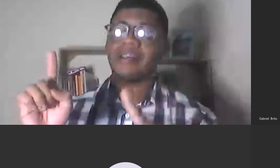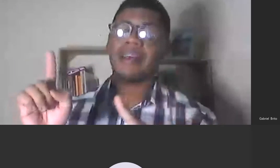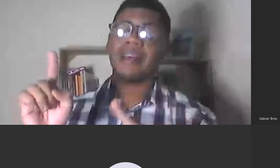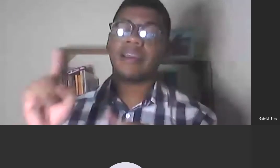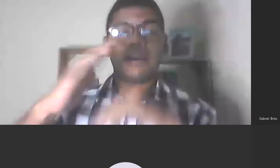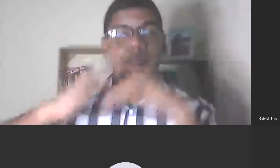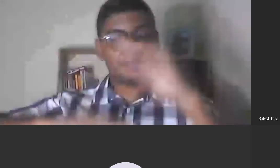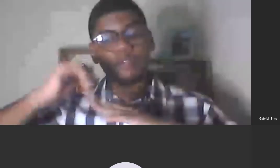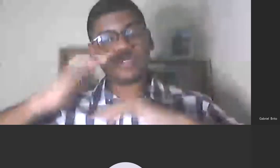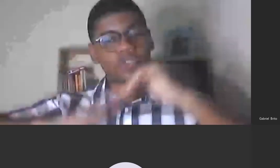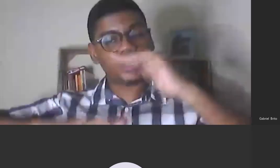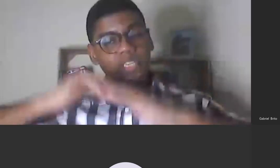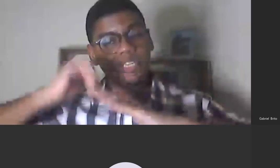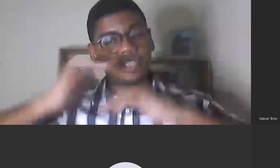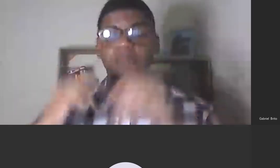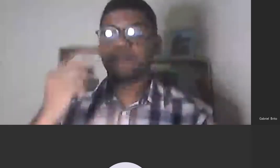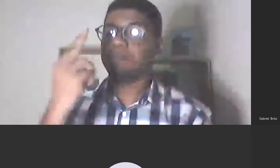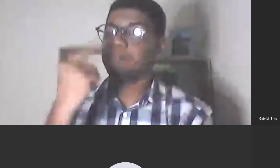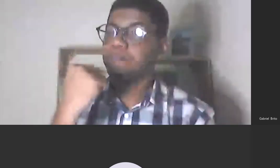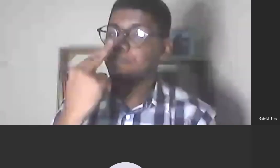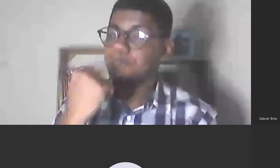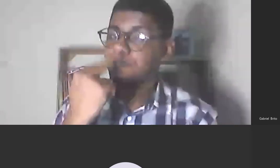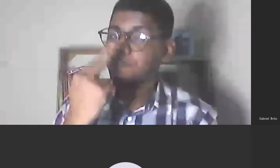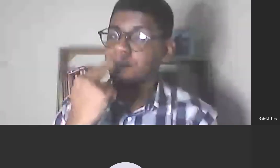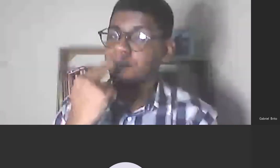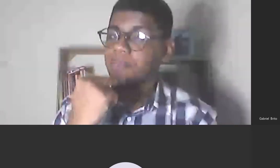Mas a minha nutricionista